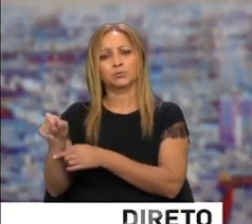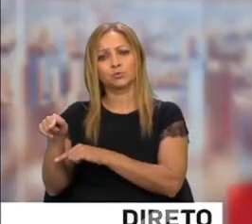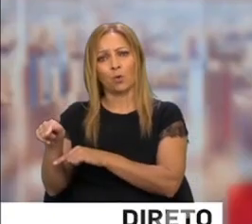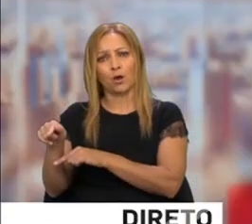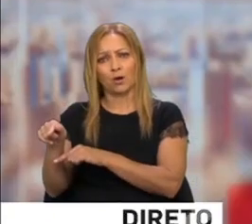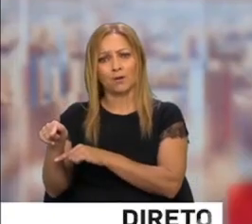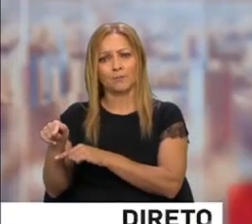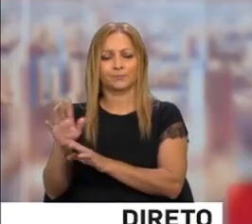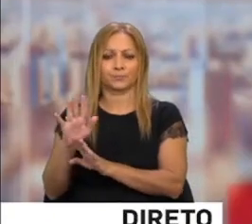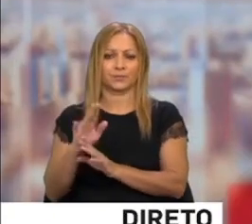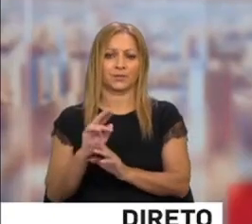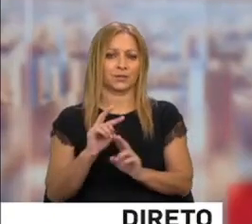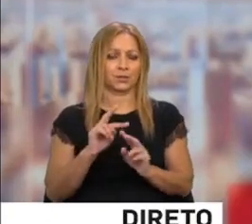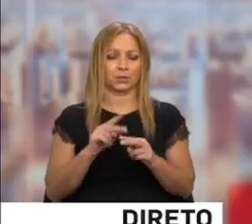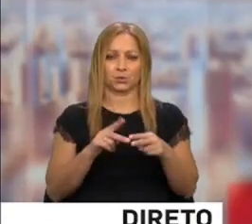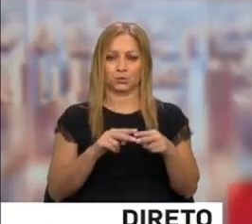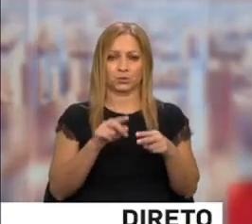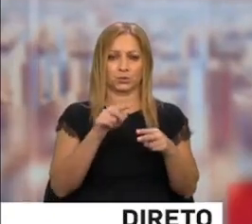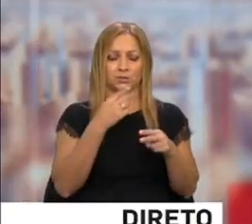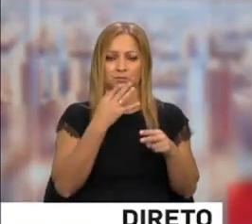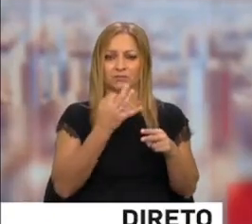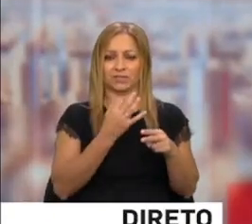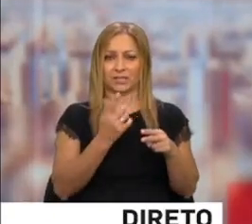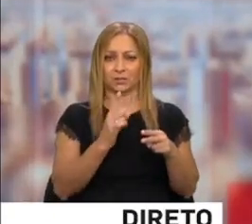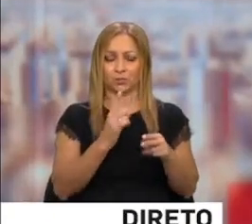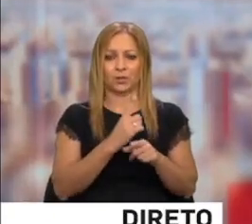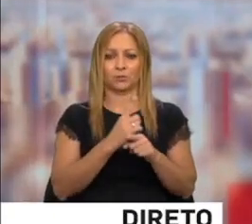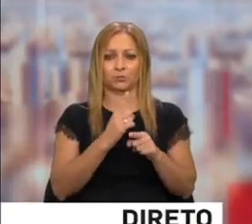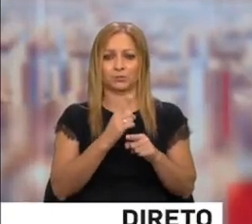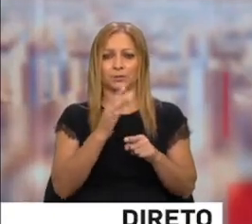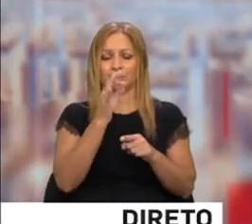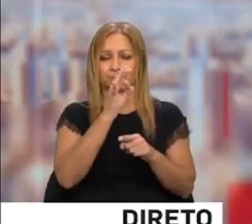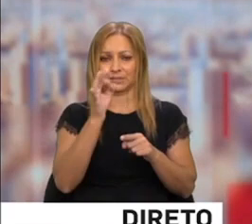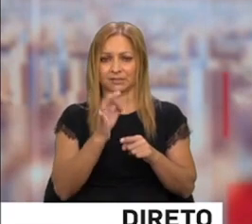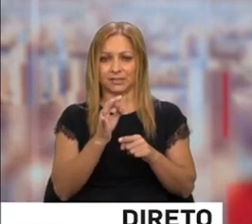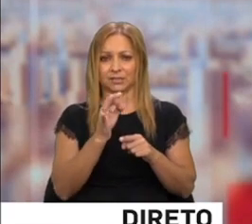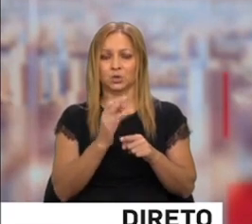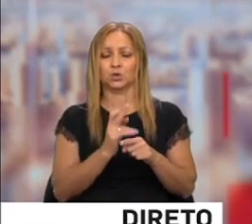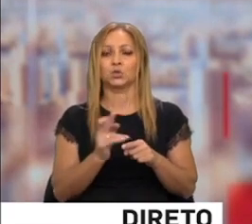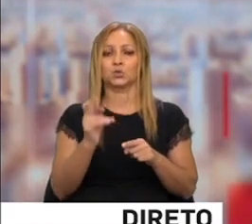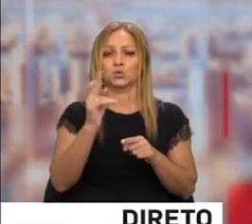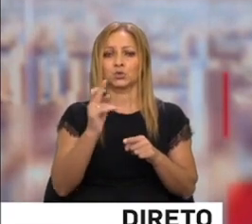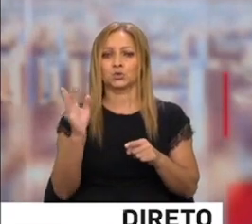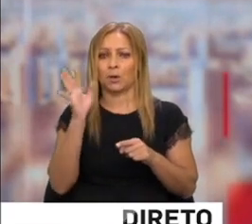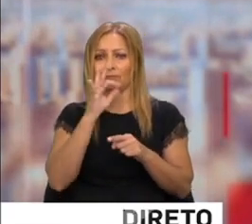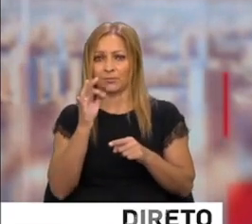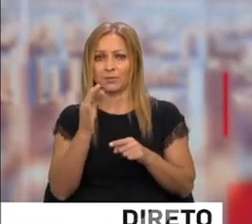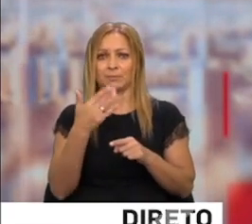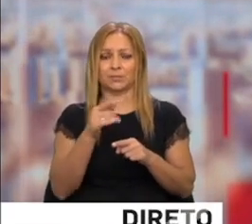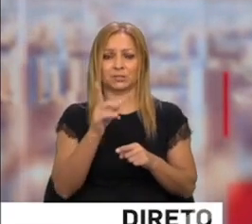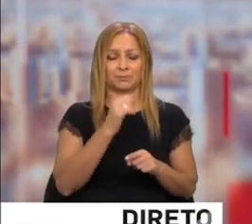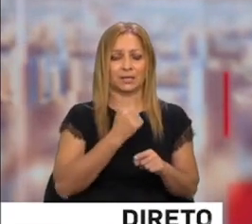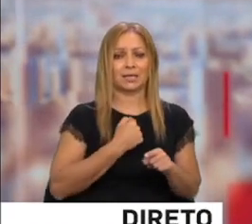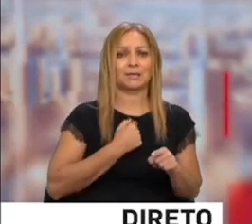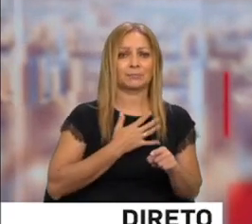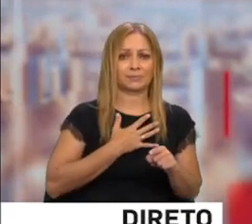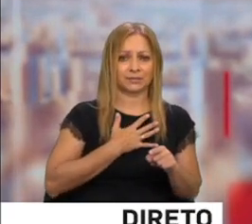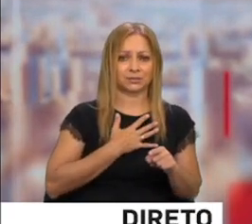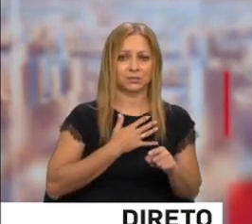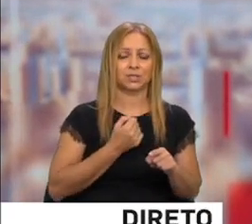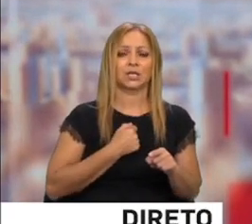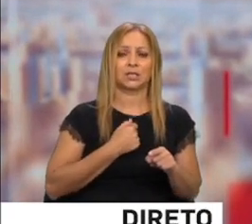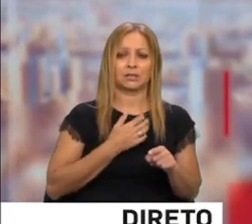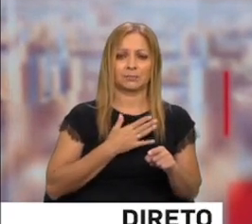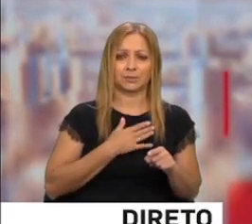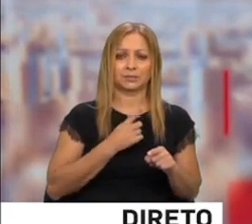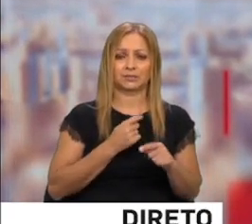duas coisas primeiro não é E isso não é verdade no sentido que quando as taxas sobem sobem pares de famílias mas também sobem para as empresas as empresas também têm um custo de acesso